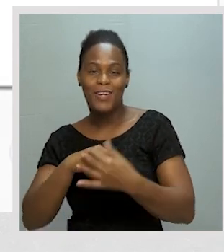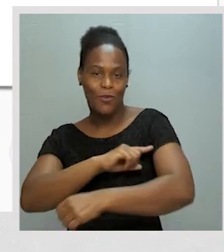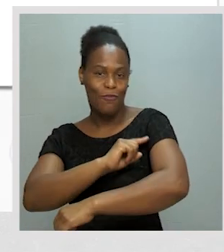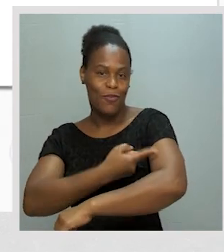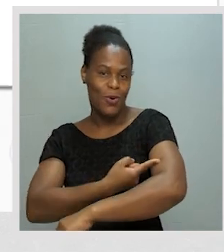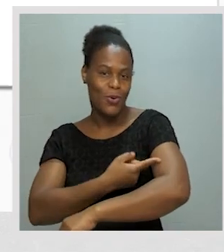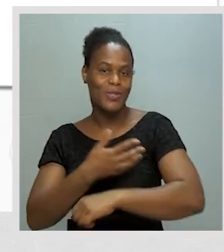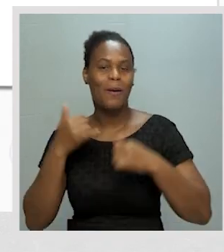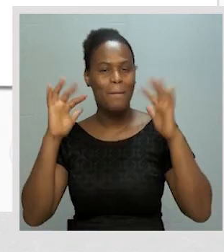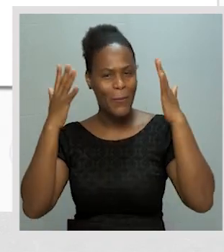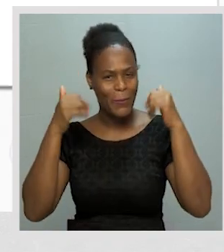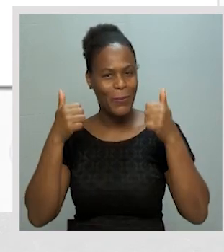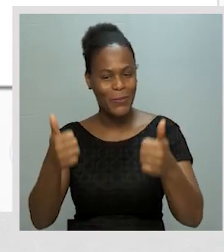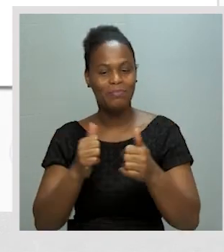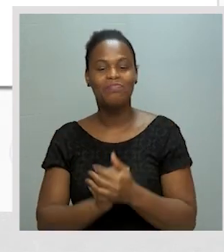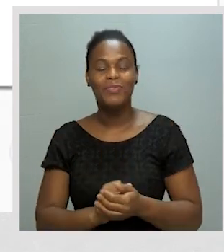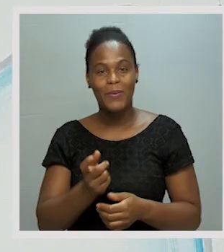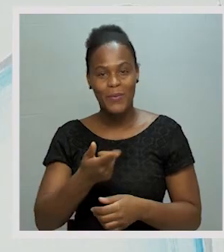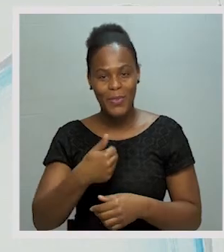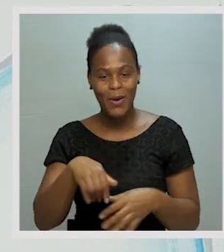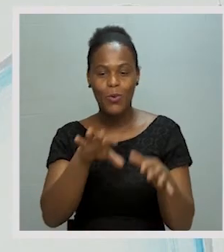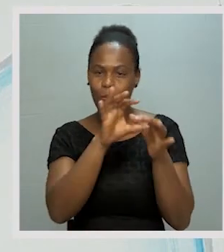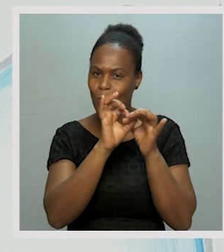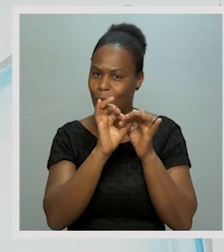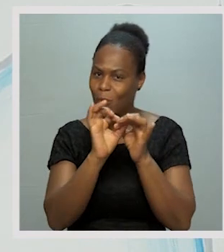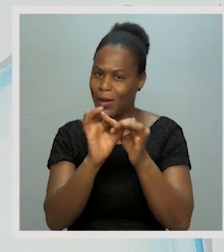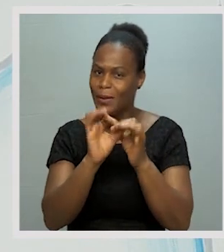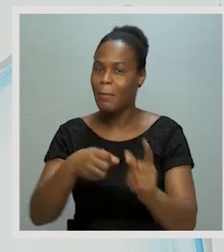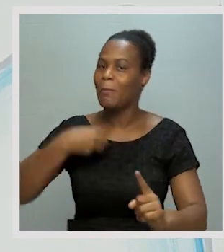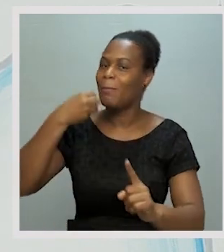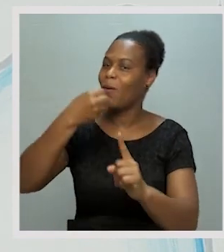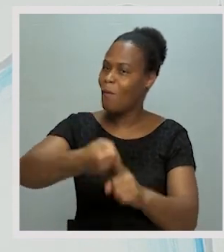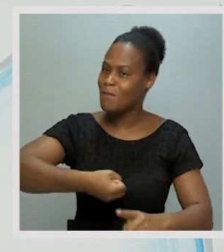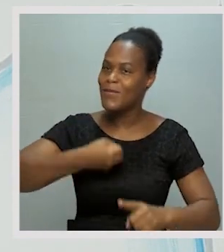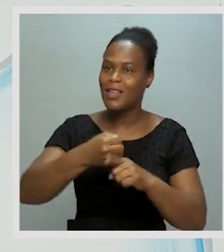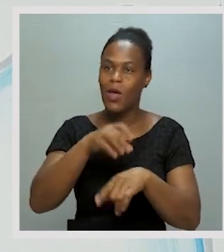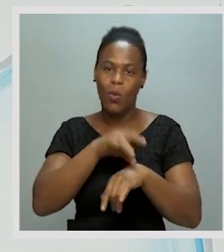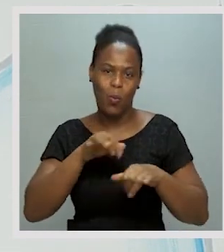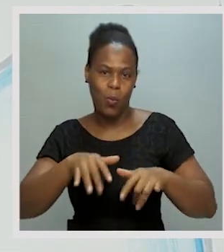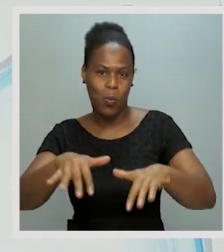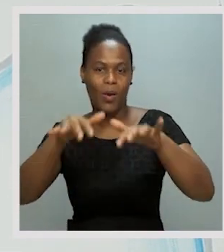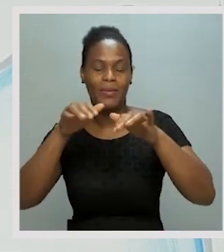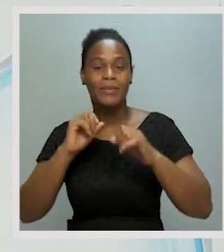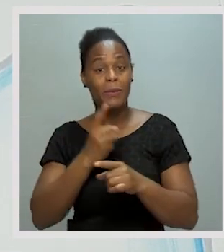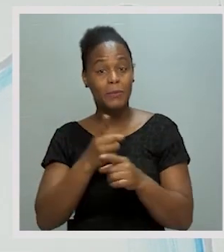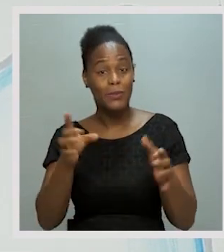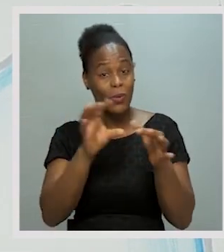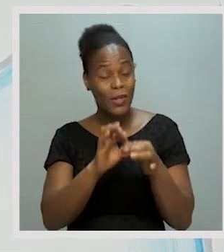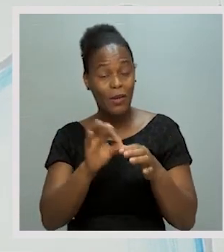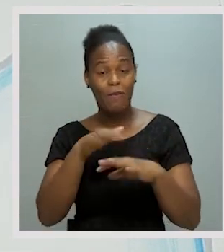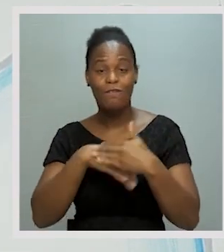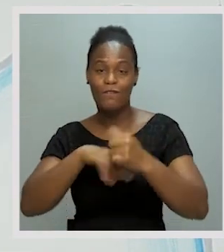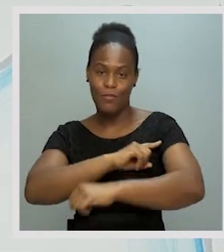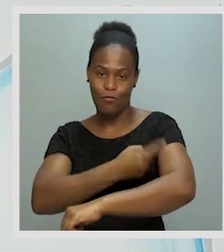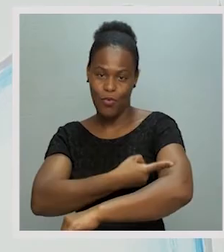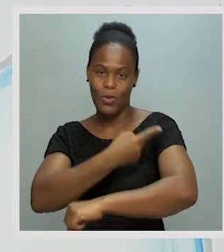a força. Muito bem. Estamos unidos para combater essa pandemia. Então, a união